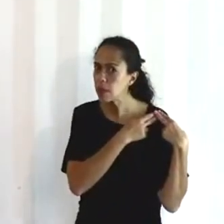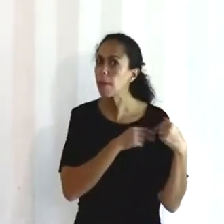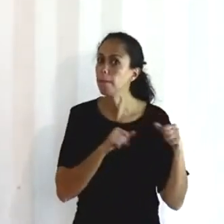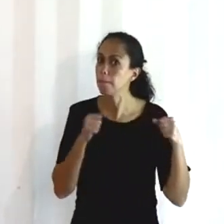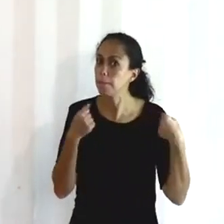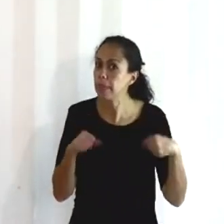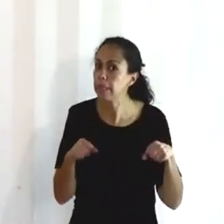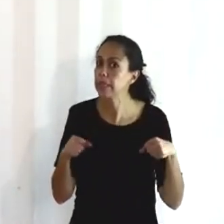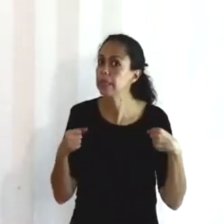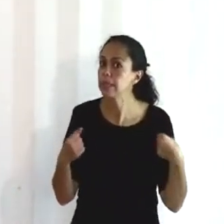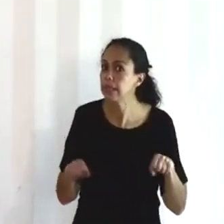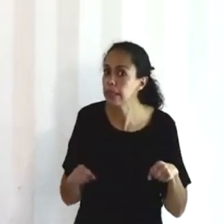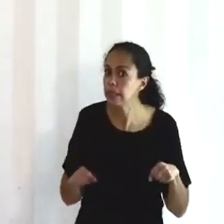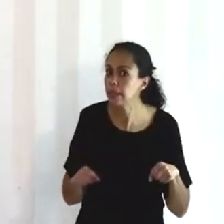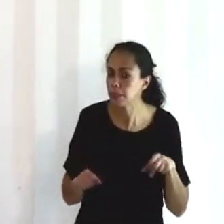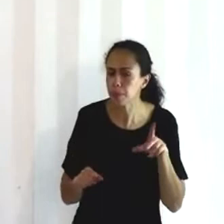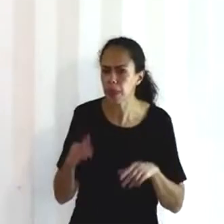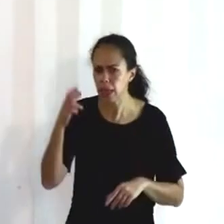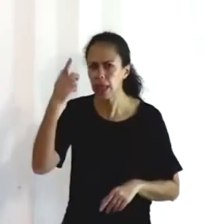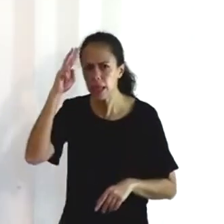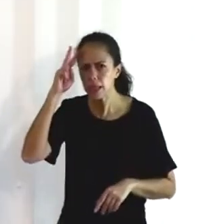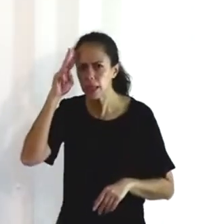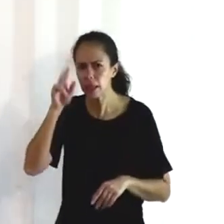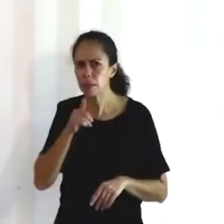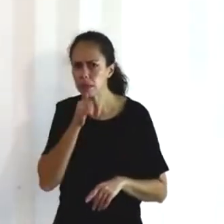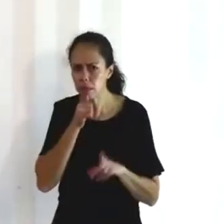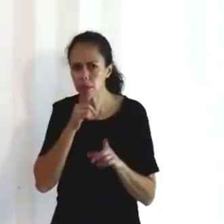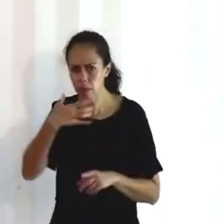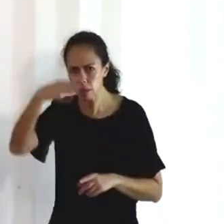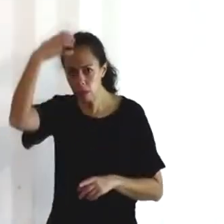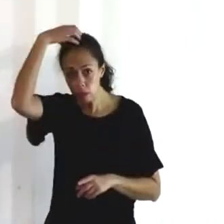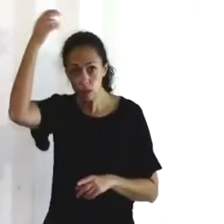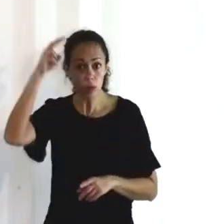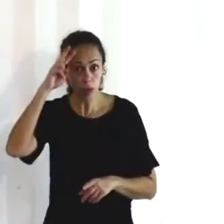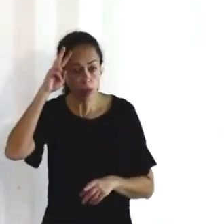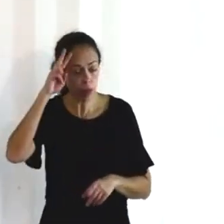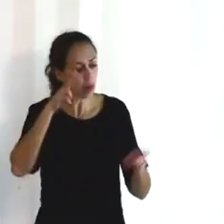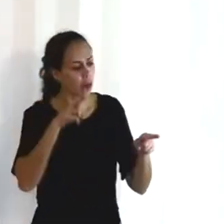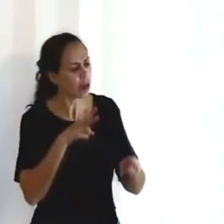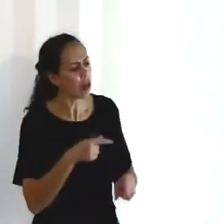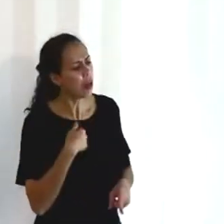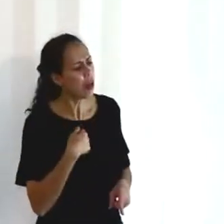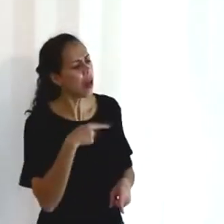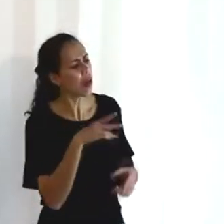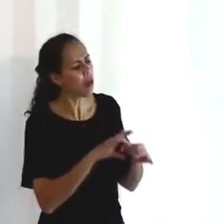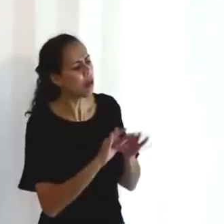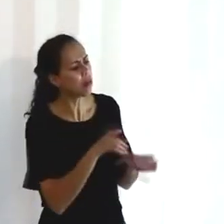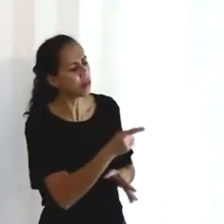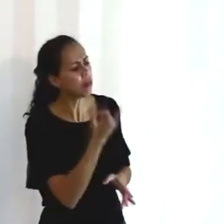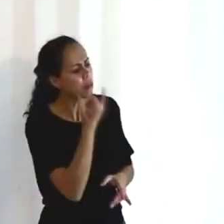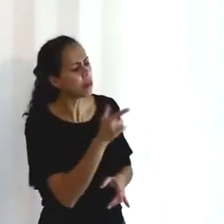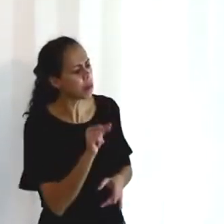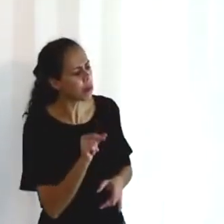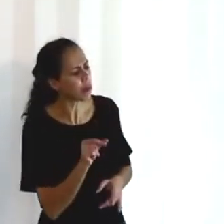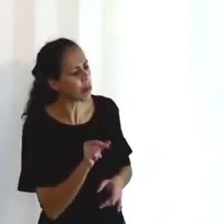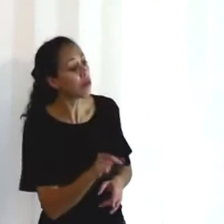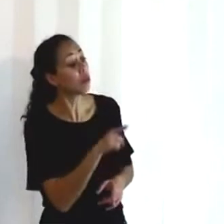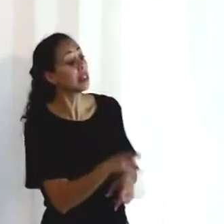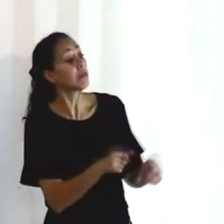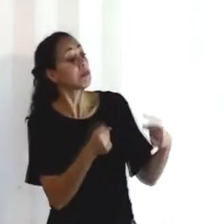te perdoei, não devia você fazer a mesma coisa? Mas ele não entendeu. Claro, é uma parábola. O ensino